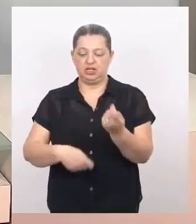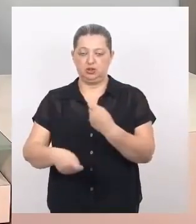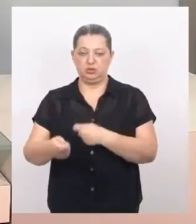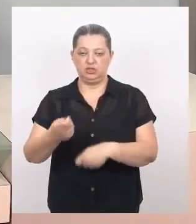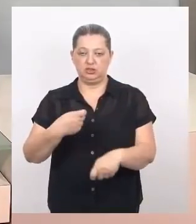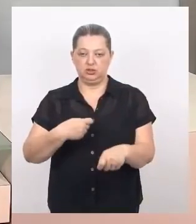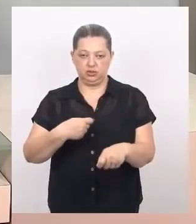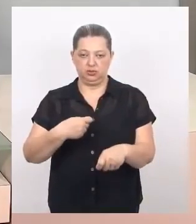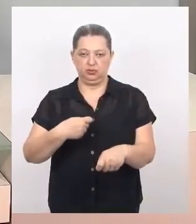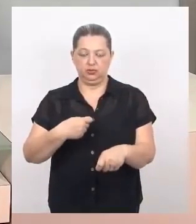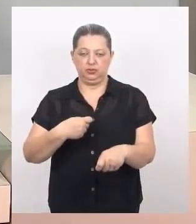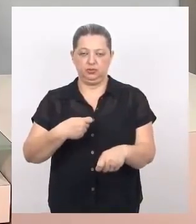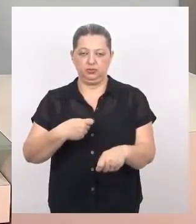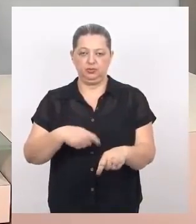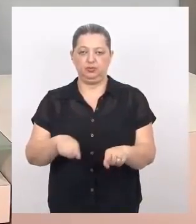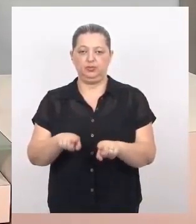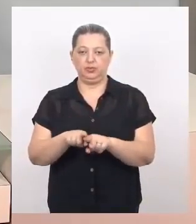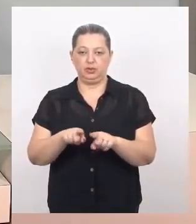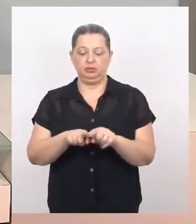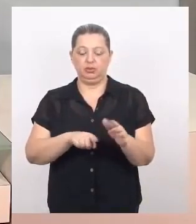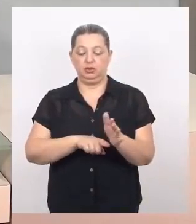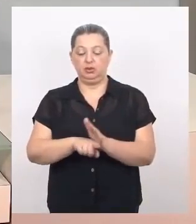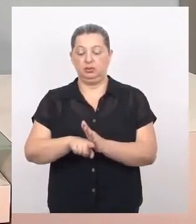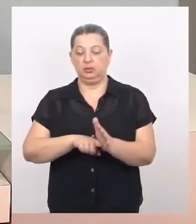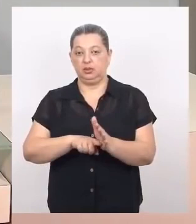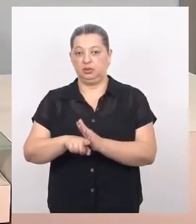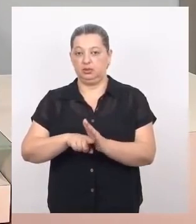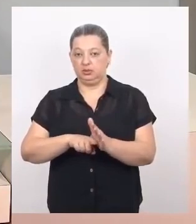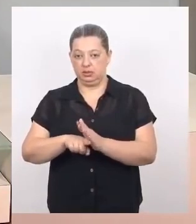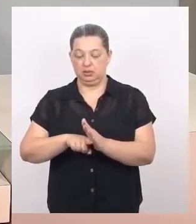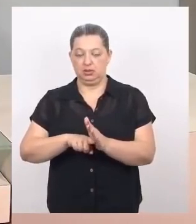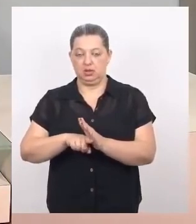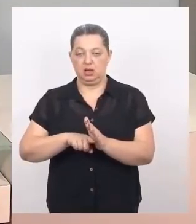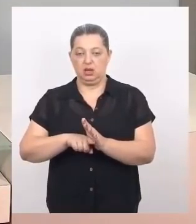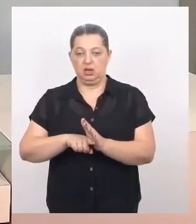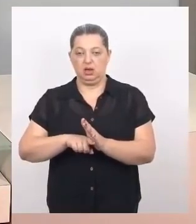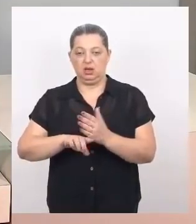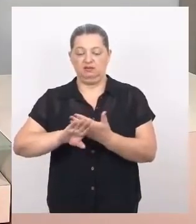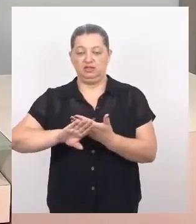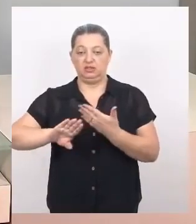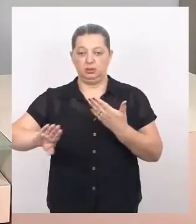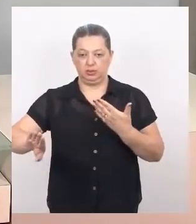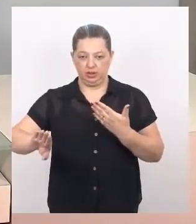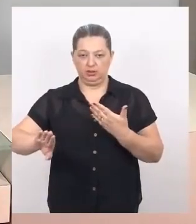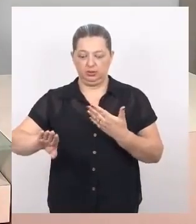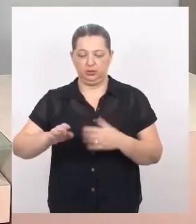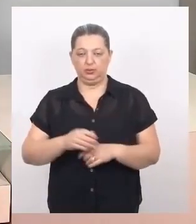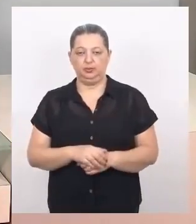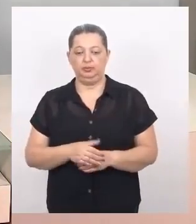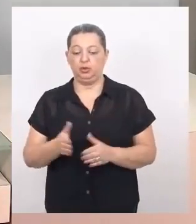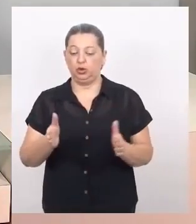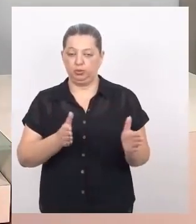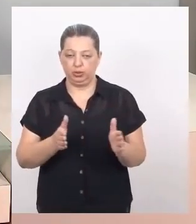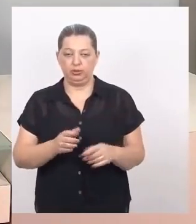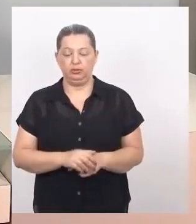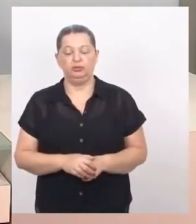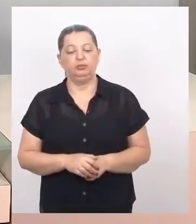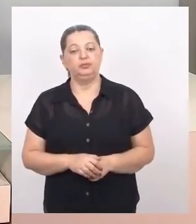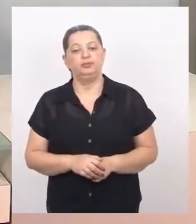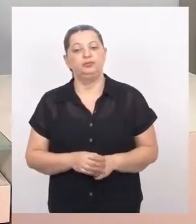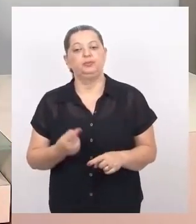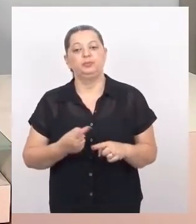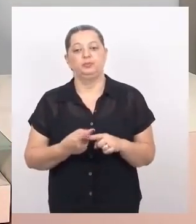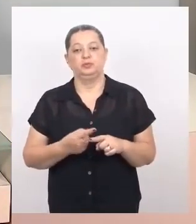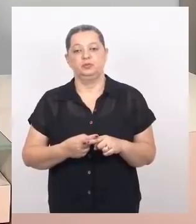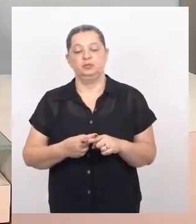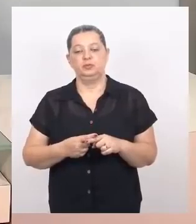Administrativo, consultar afastamento provisório. Então, lá vocês vão cadastrar o docente que vai ser vice ou PC no